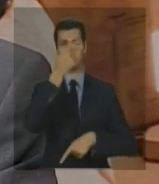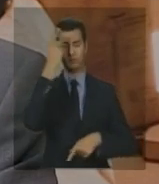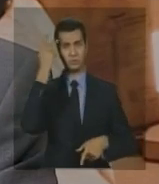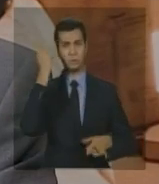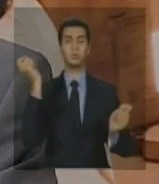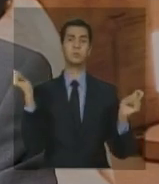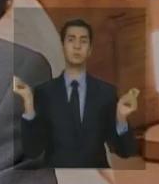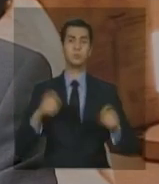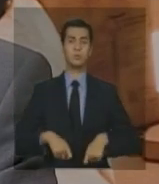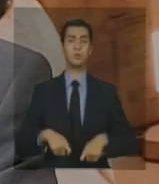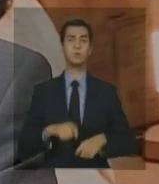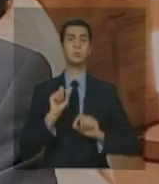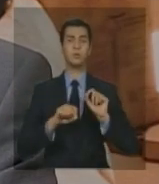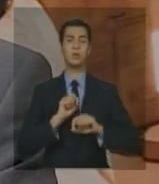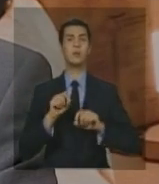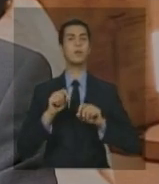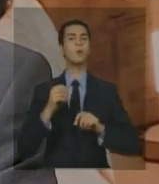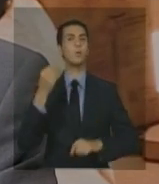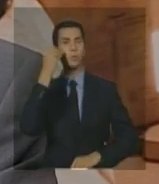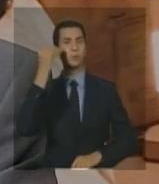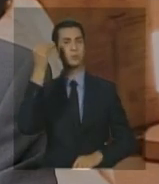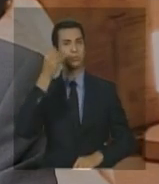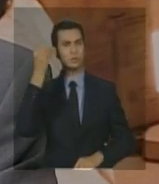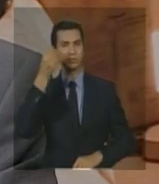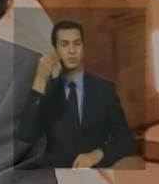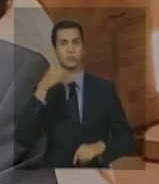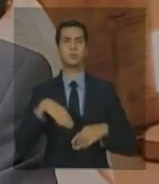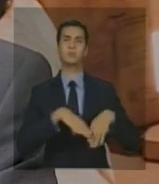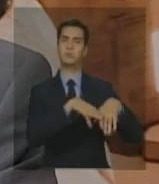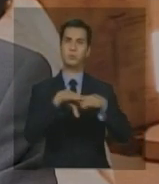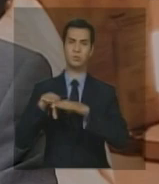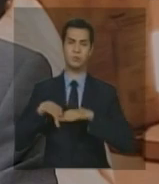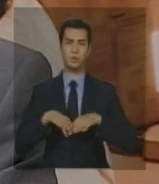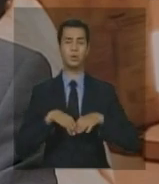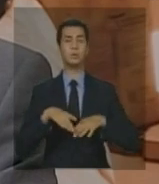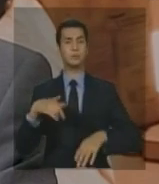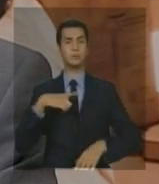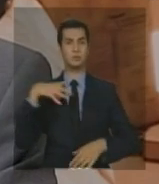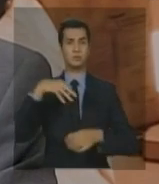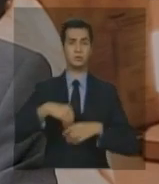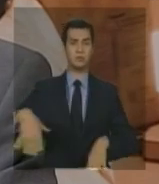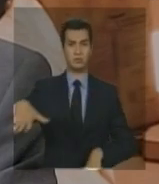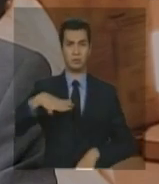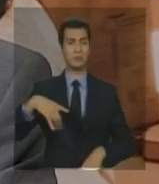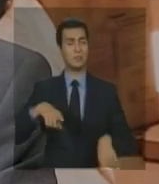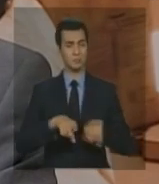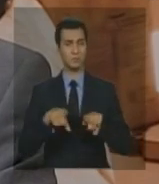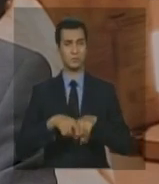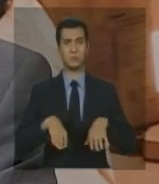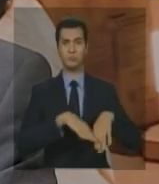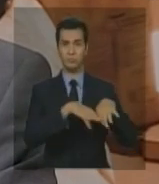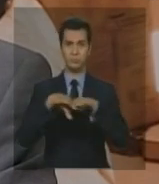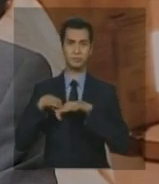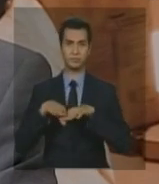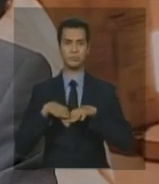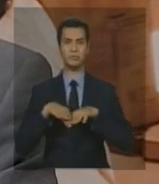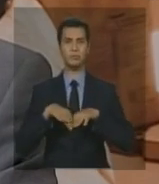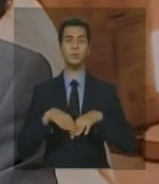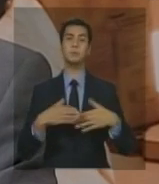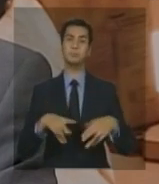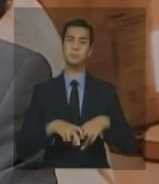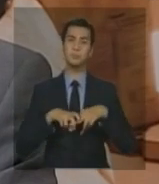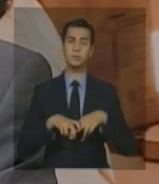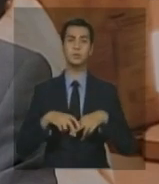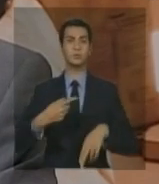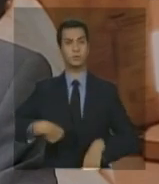ter equiparação de oportunidade, possam estar em todos os espaços e ter as mesmas oportunidades que as demais pessoas. É para isso